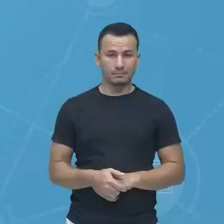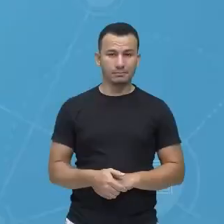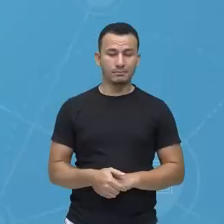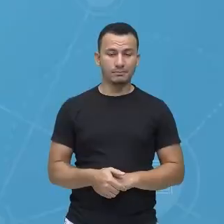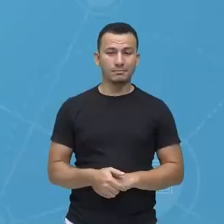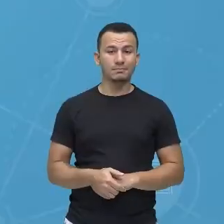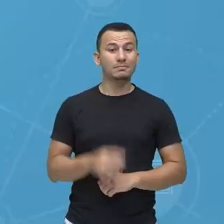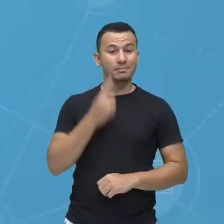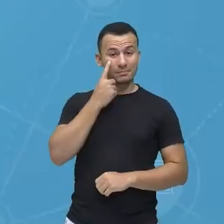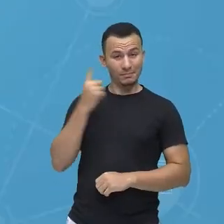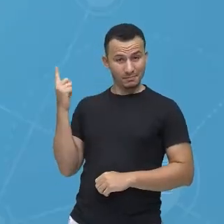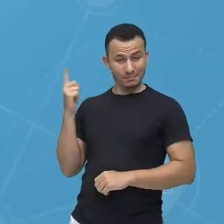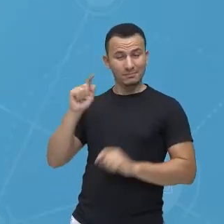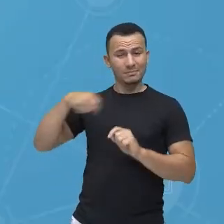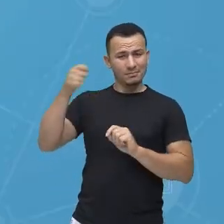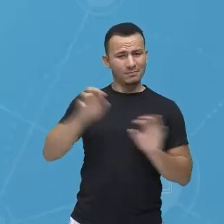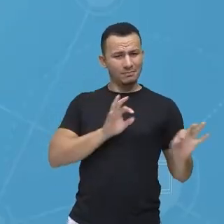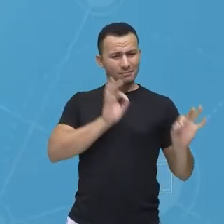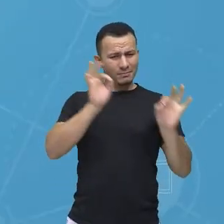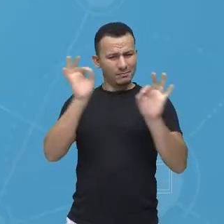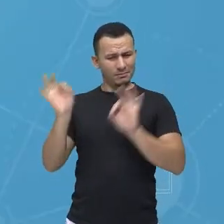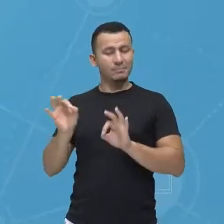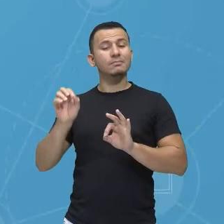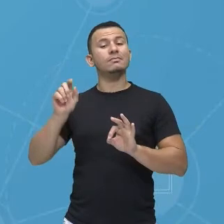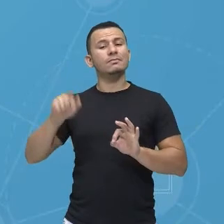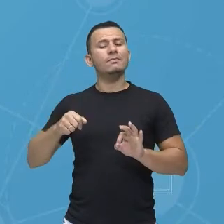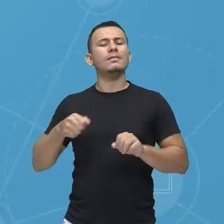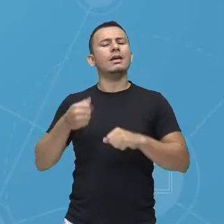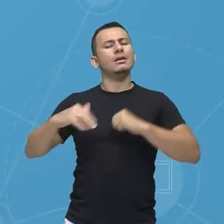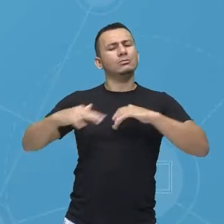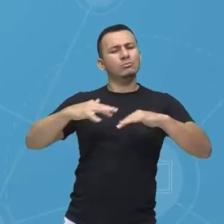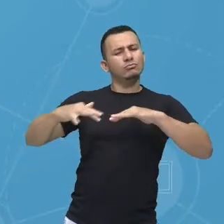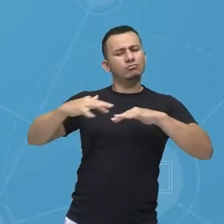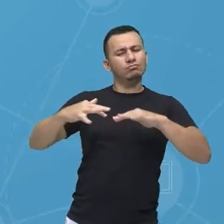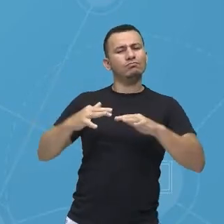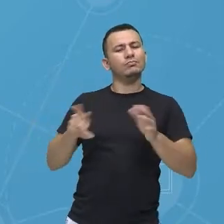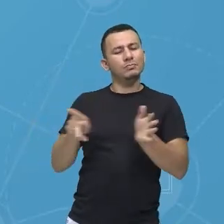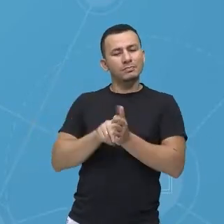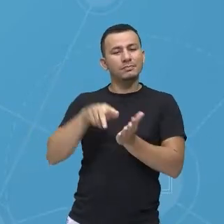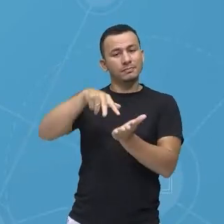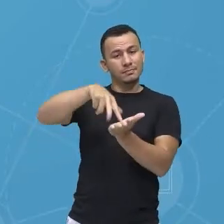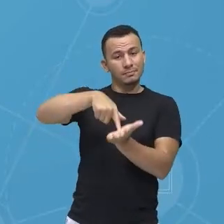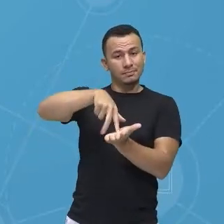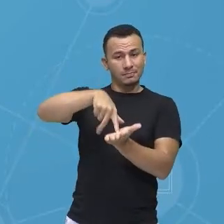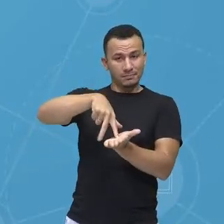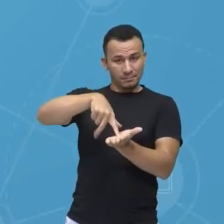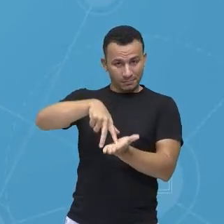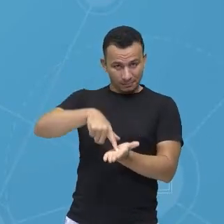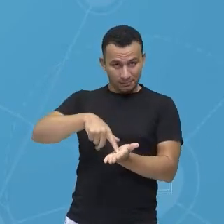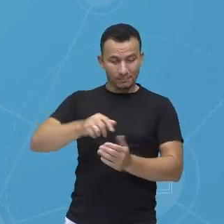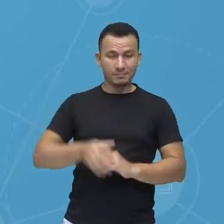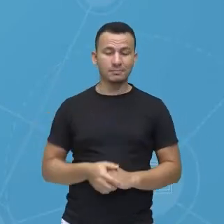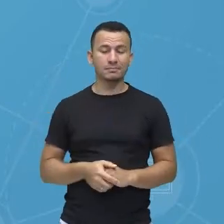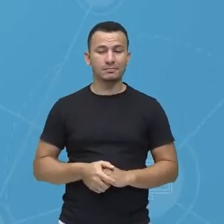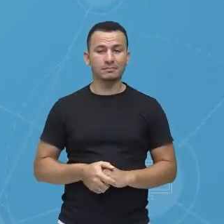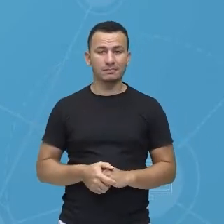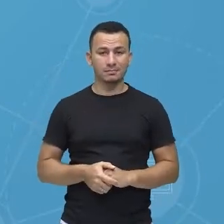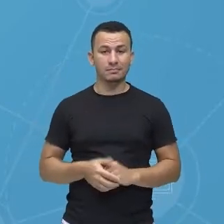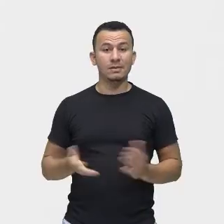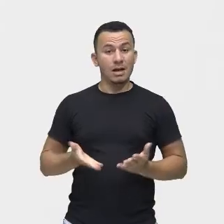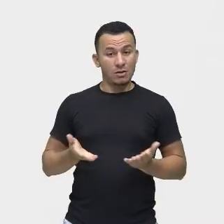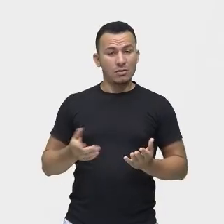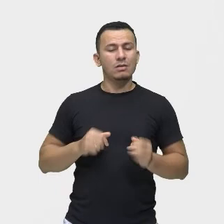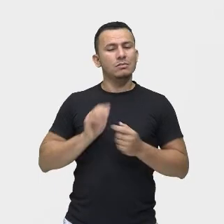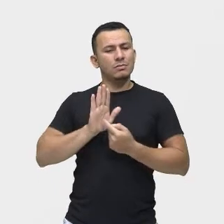Muito bem, então essa foi aí uma demonstração de manobras no skate. Agora vamos ver duas